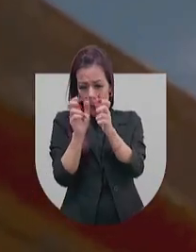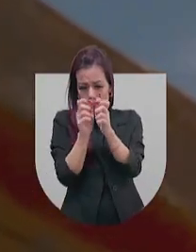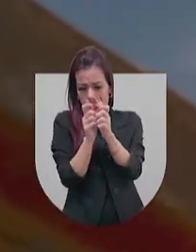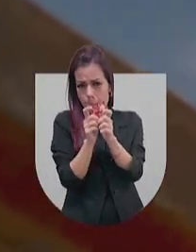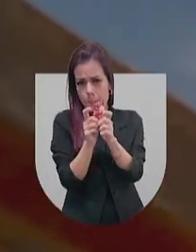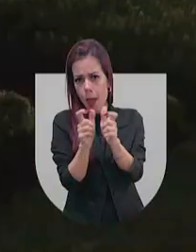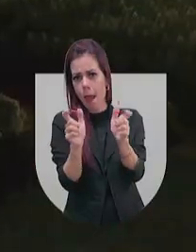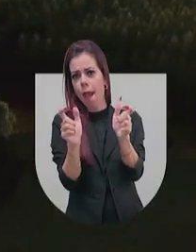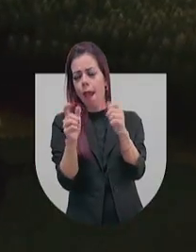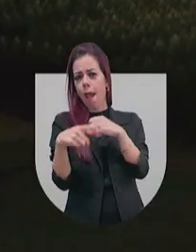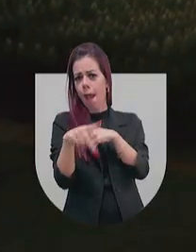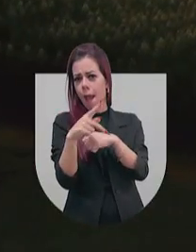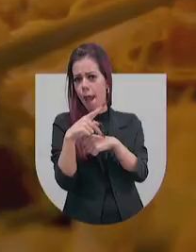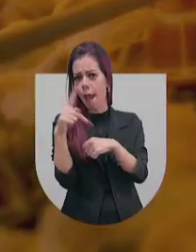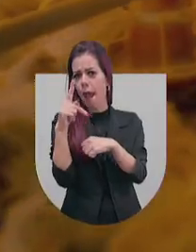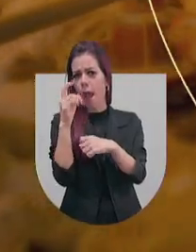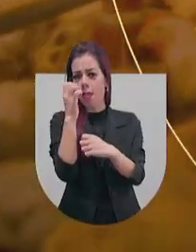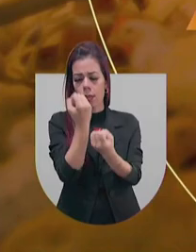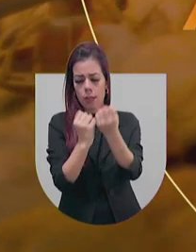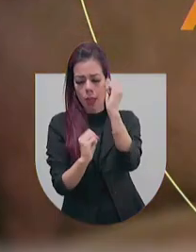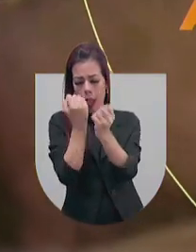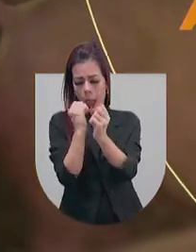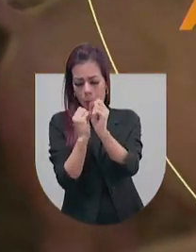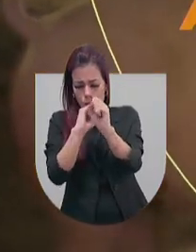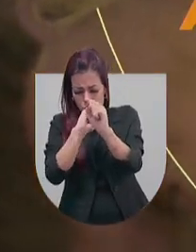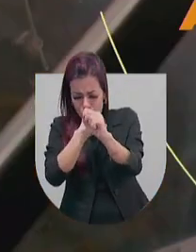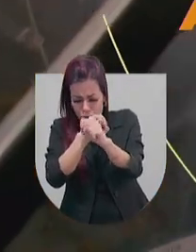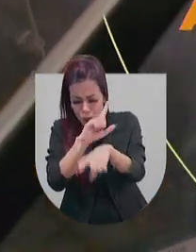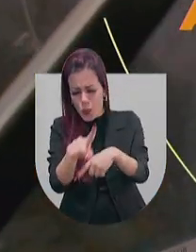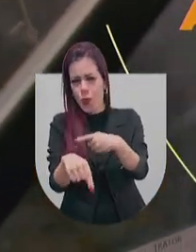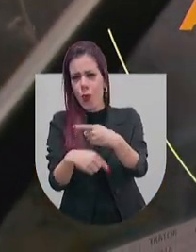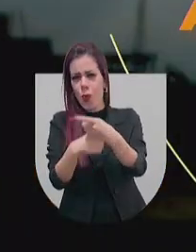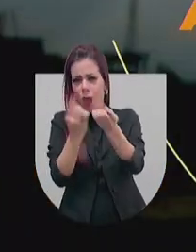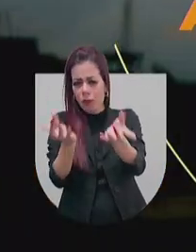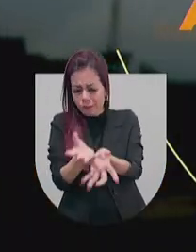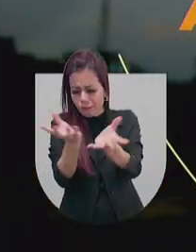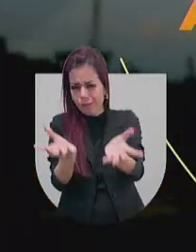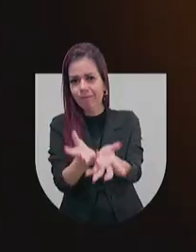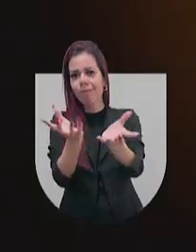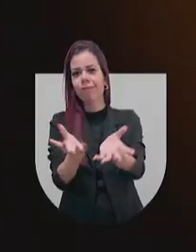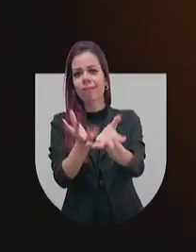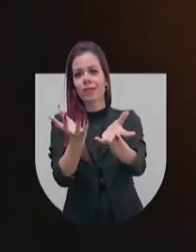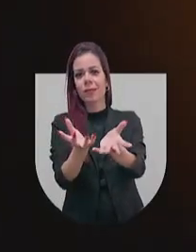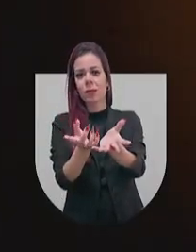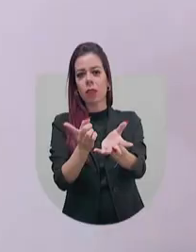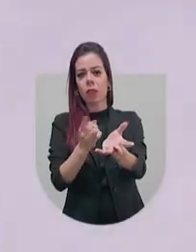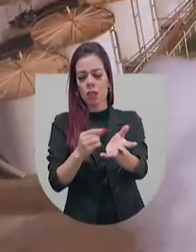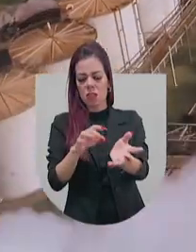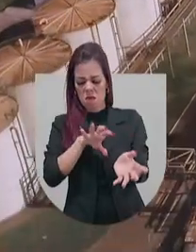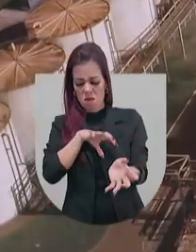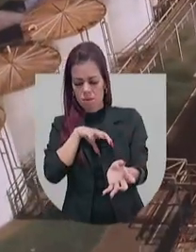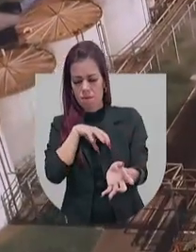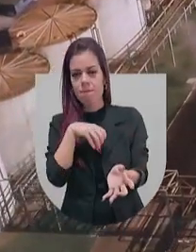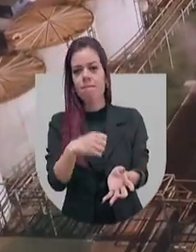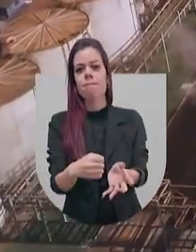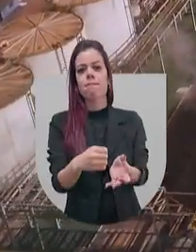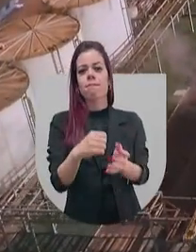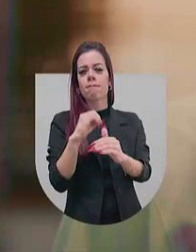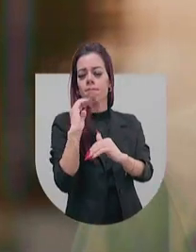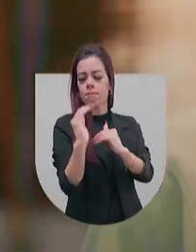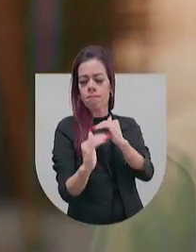do Sul. A indústria de transformação que mais avança. Sou potência, sou o